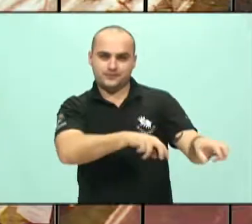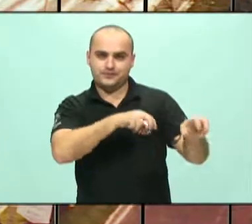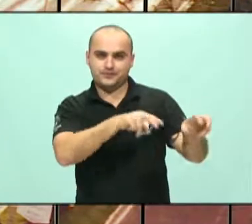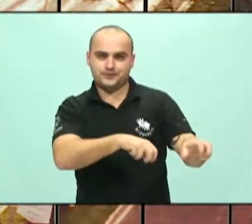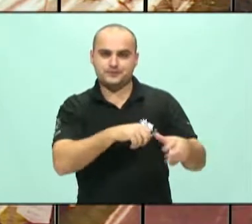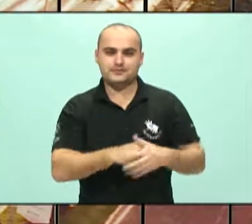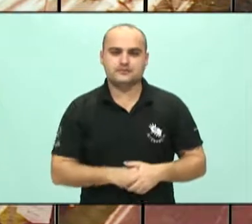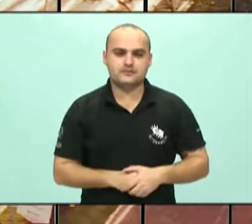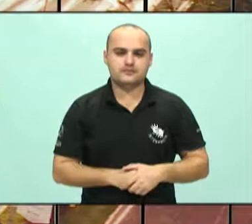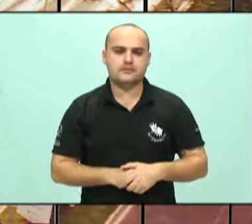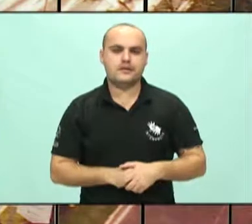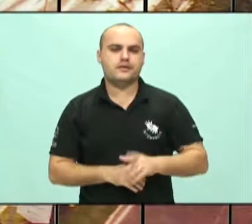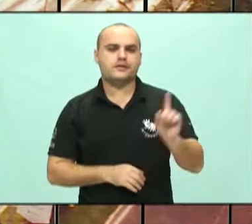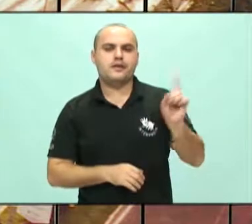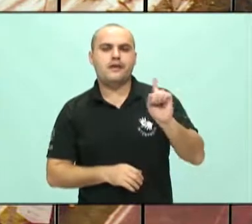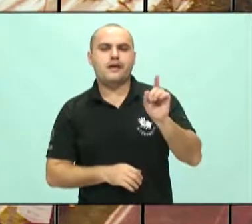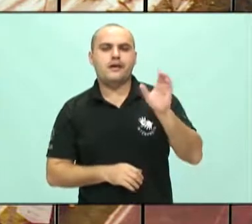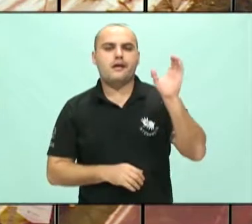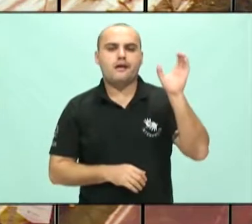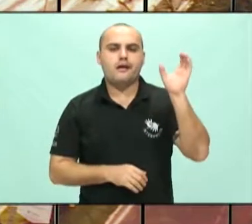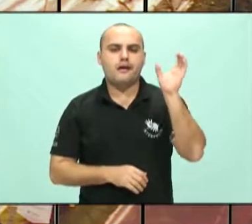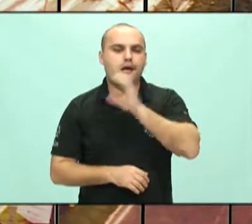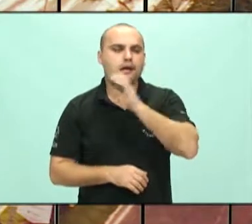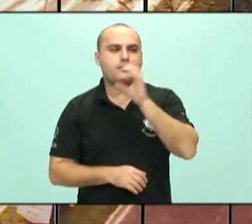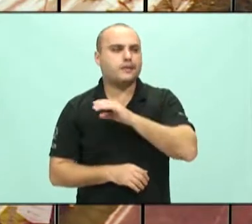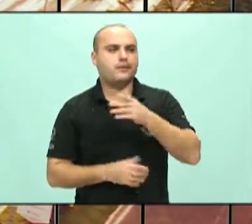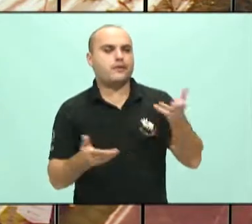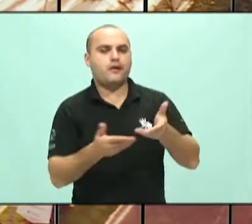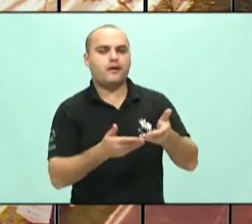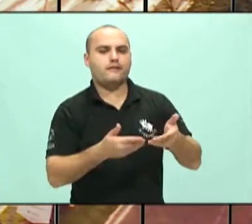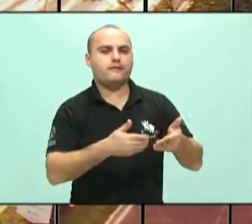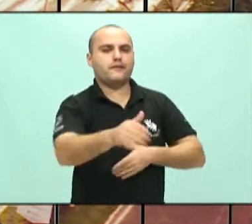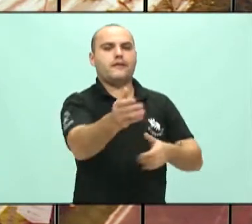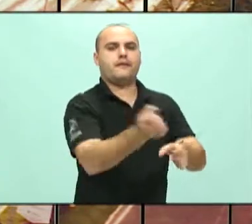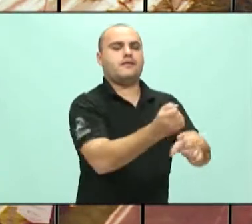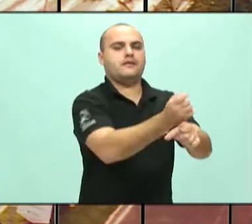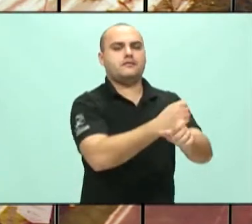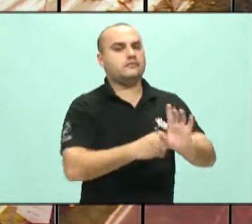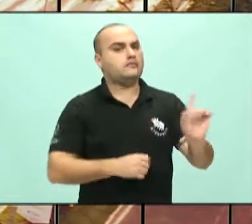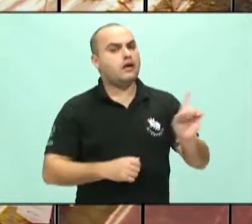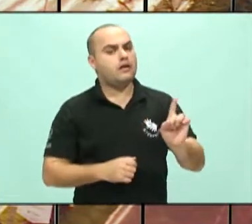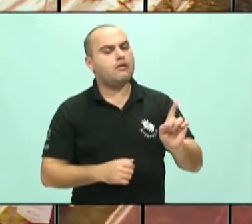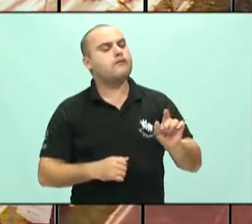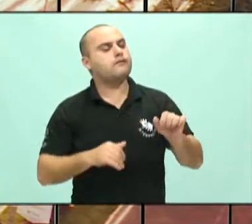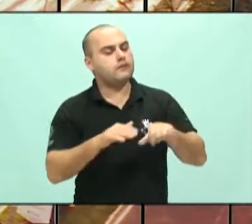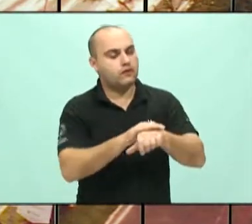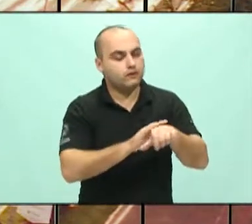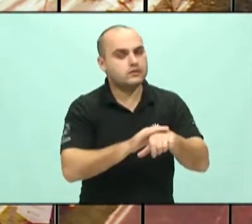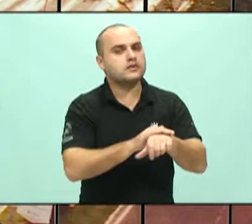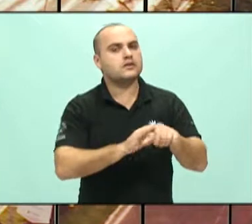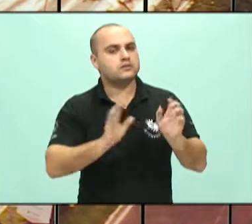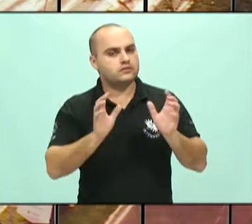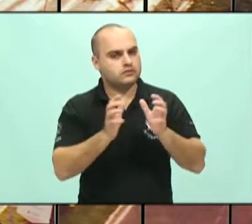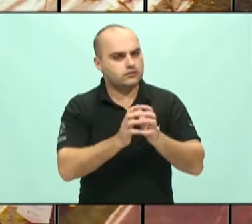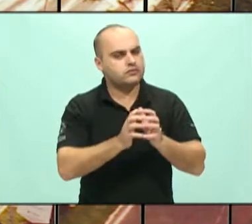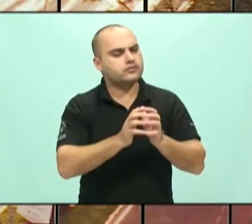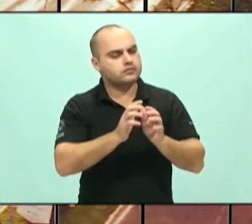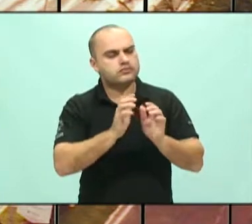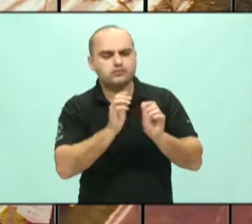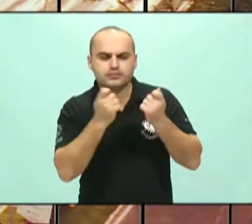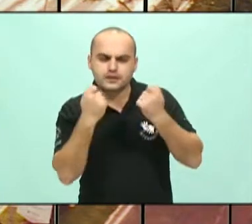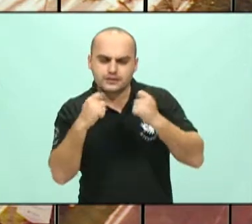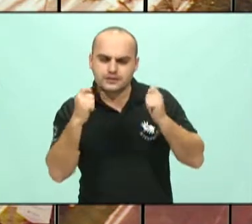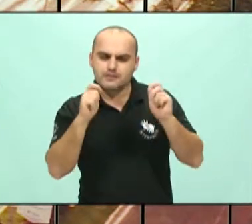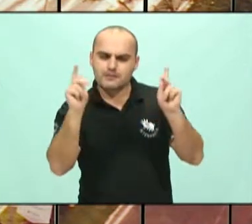ser assim, a loléu, do jeito que dá. Não, será conversado com a coletividade. Vamos ter um pouco mais de